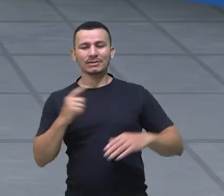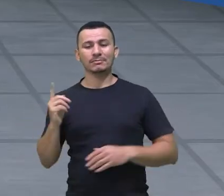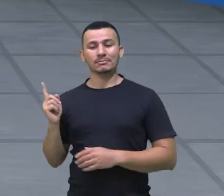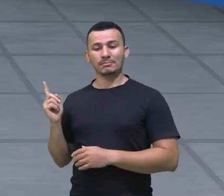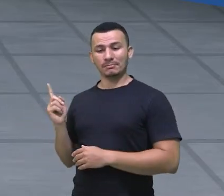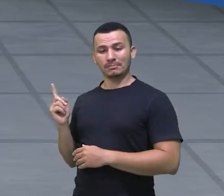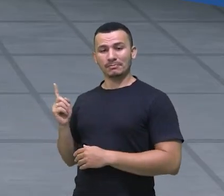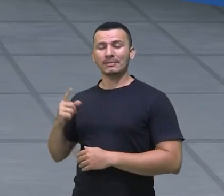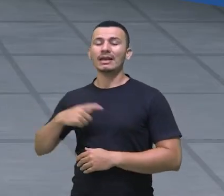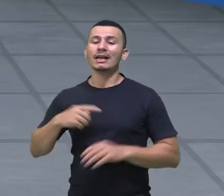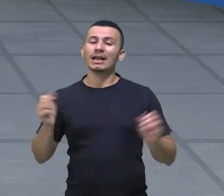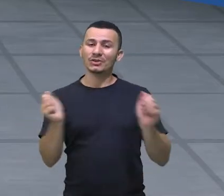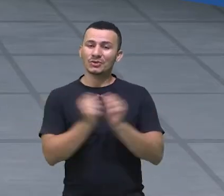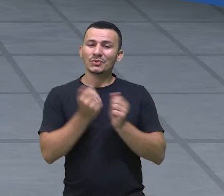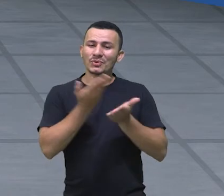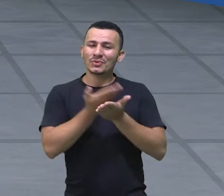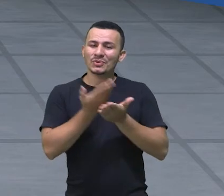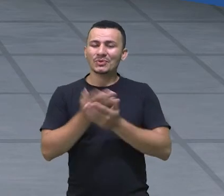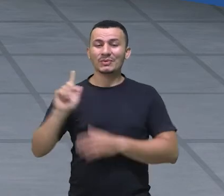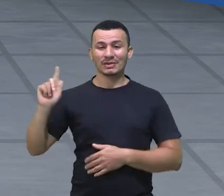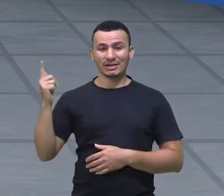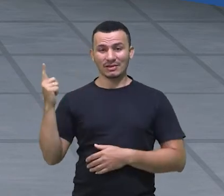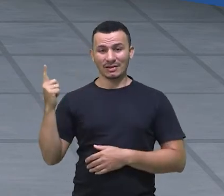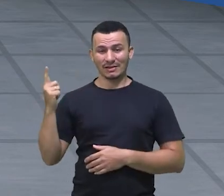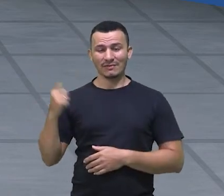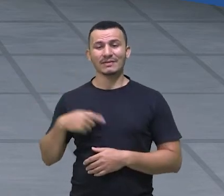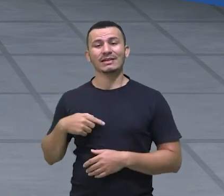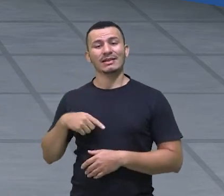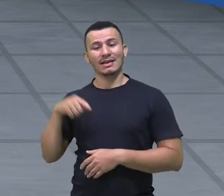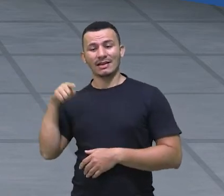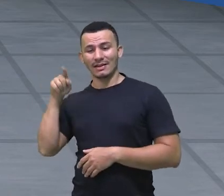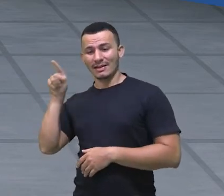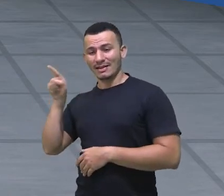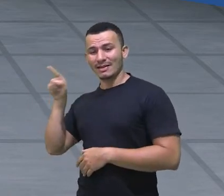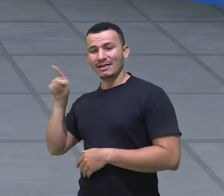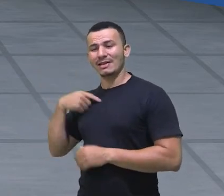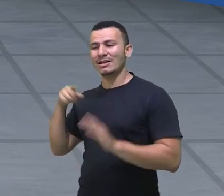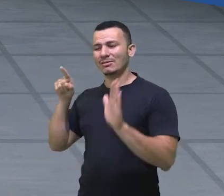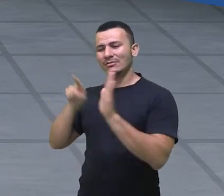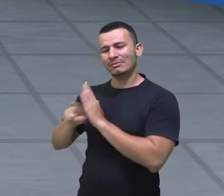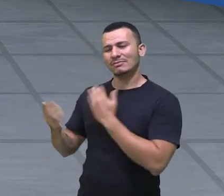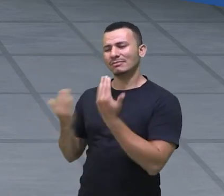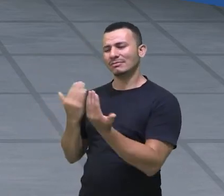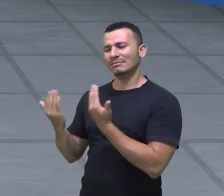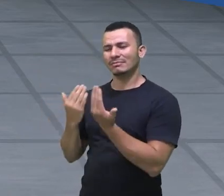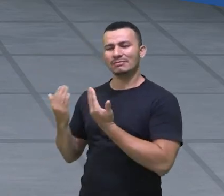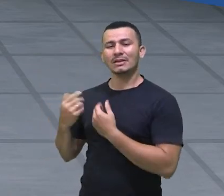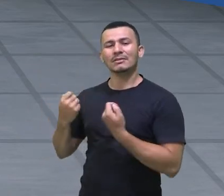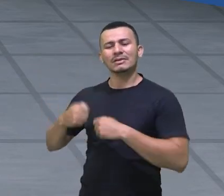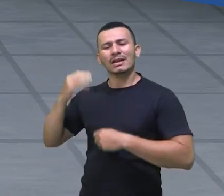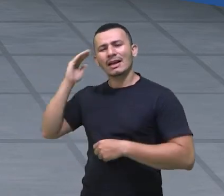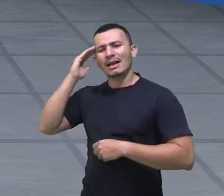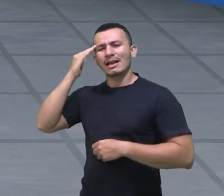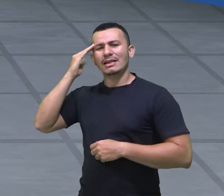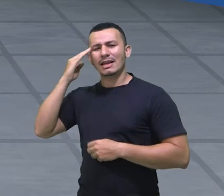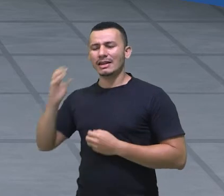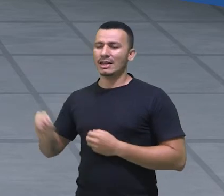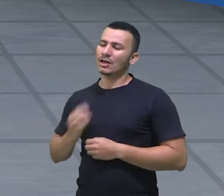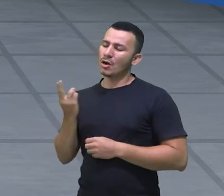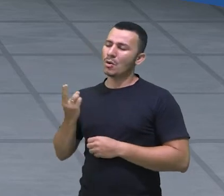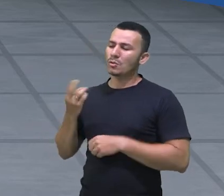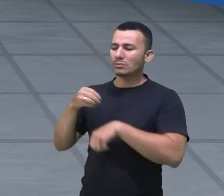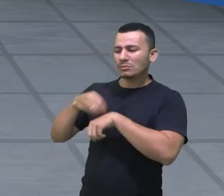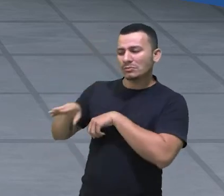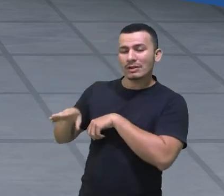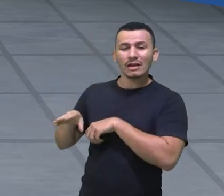que fazem parte da geografia. E o Curumim, eu falei com ele, e para ele entender um pouquinho melhor, ou nos dar aí uma tal